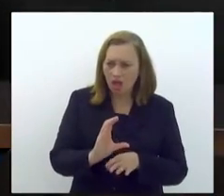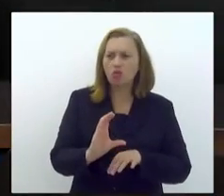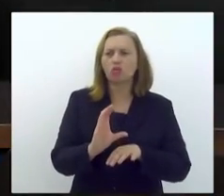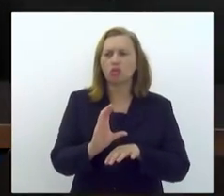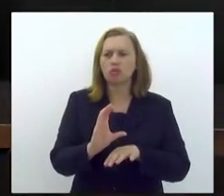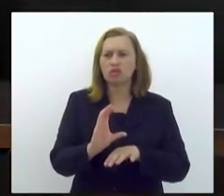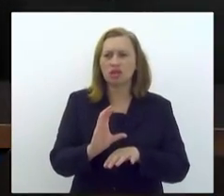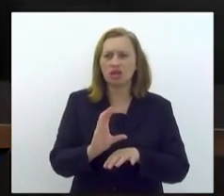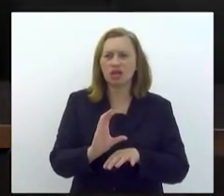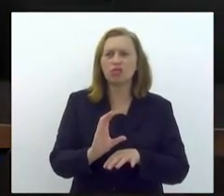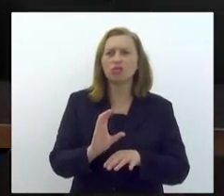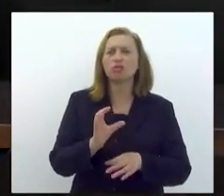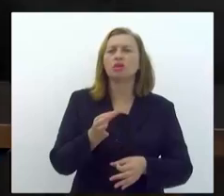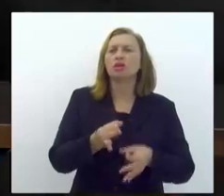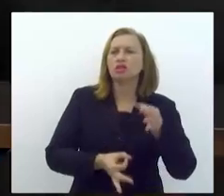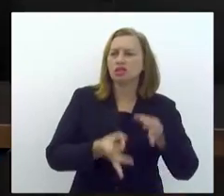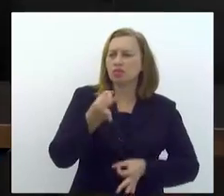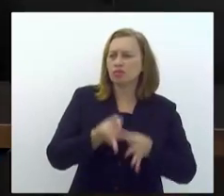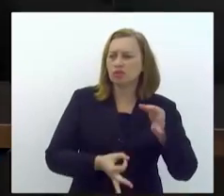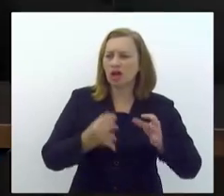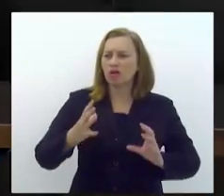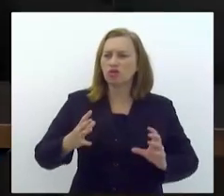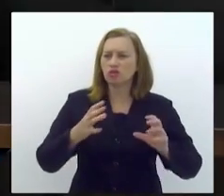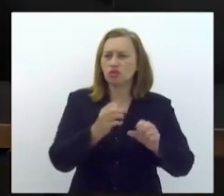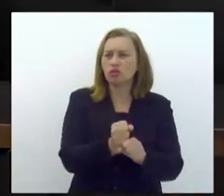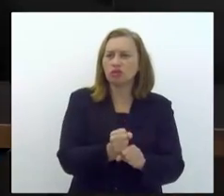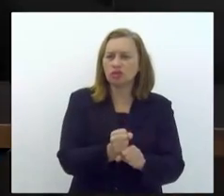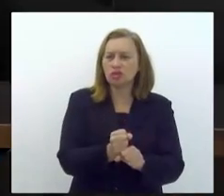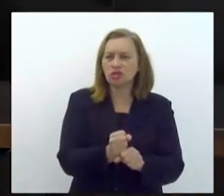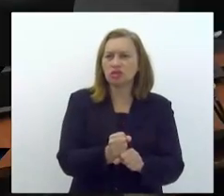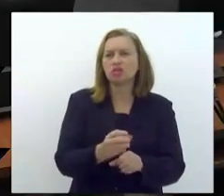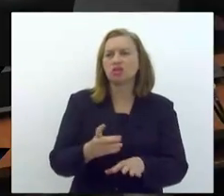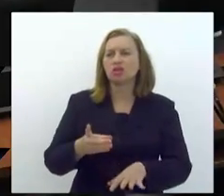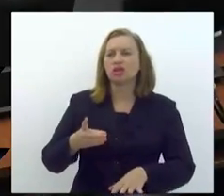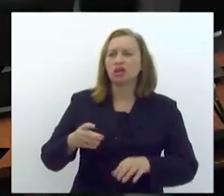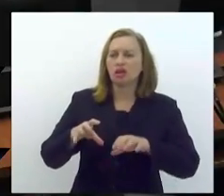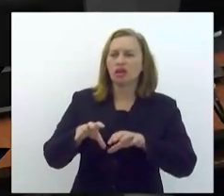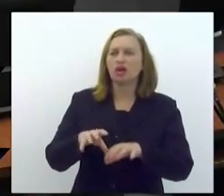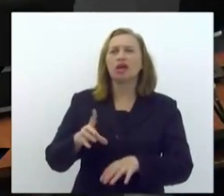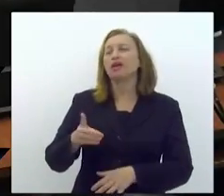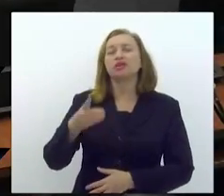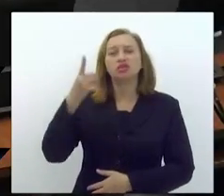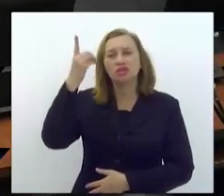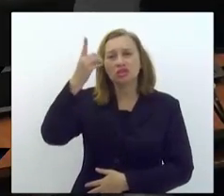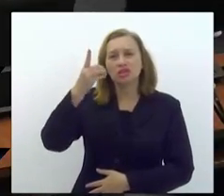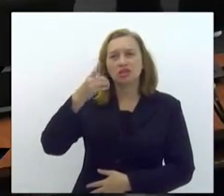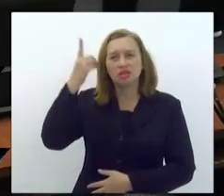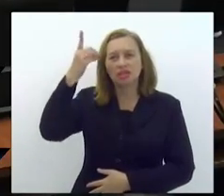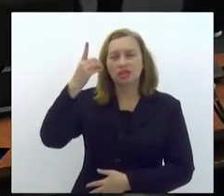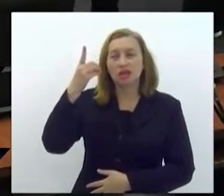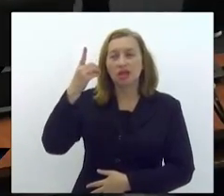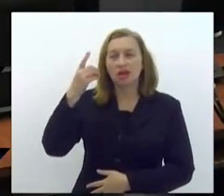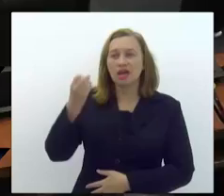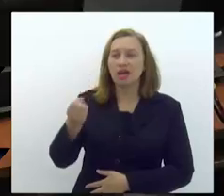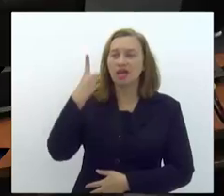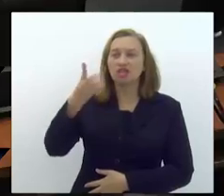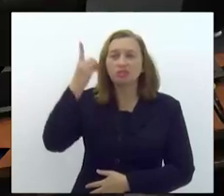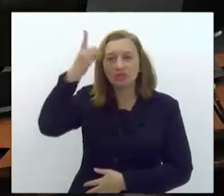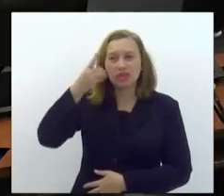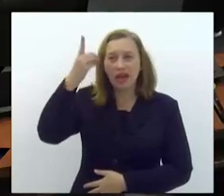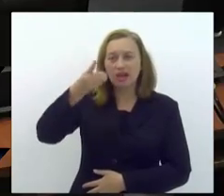tribunal meu eterno líder de governo Márcio Pacheco irmão do nosso Deputado Fred Pacheco